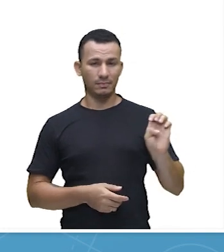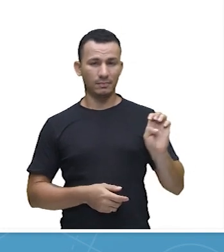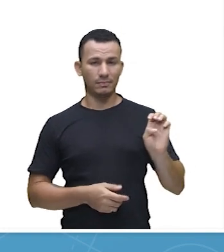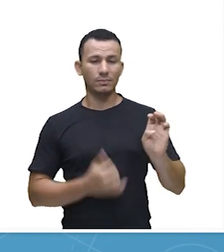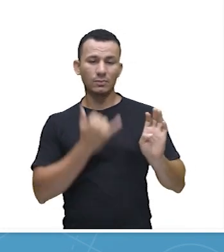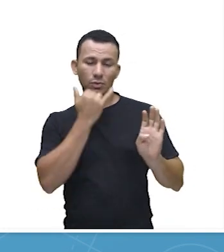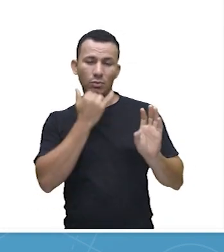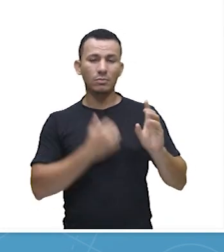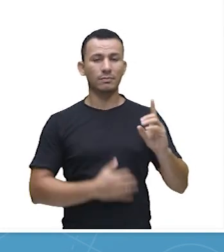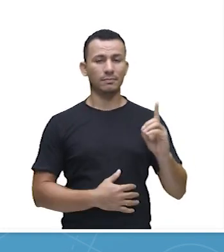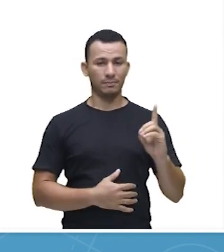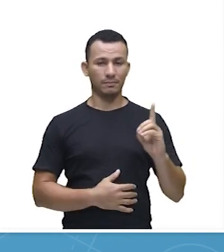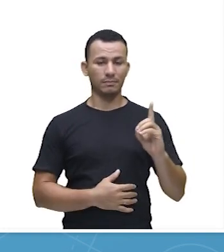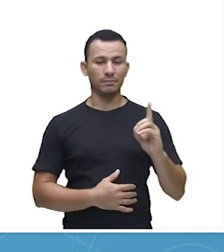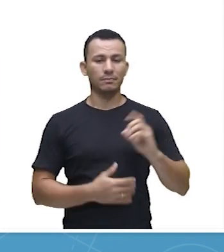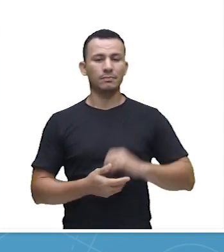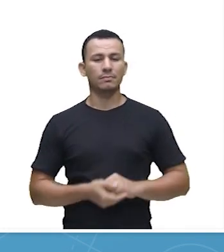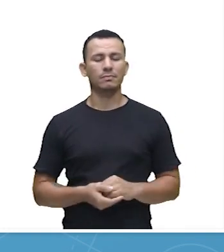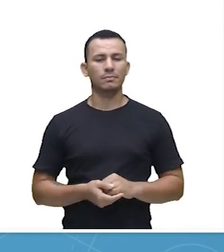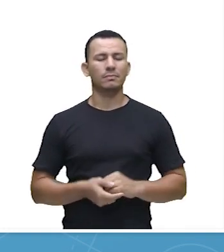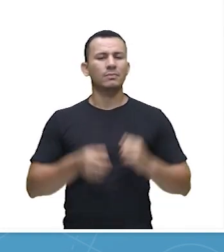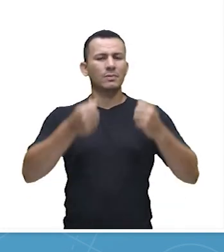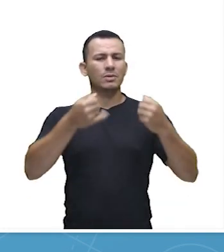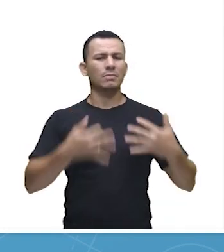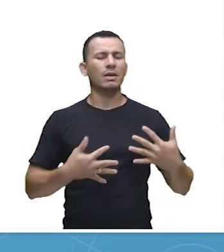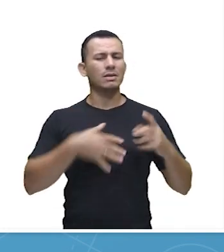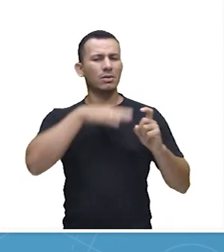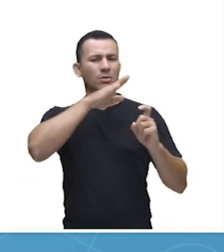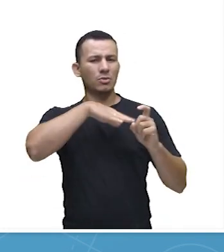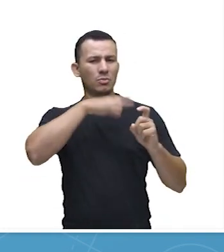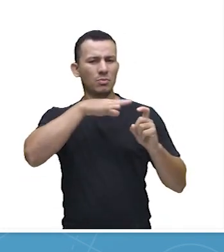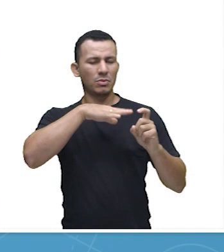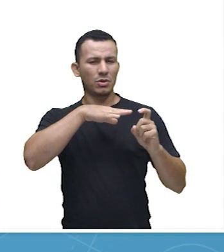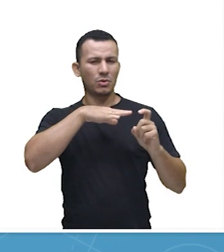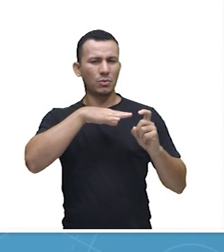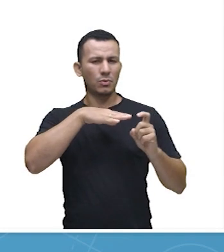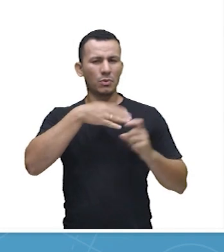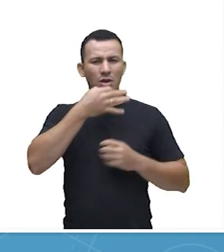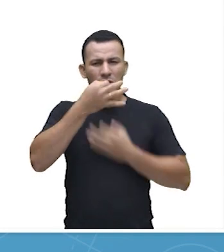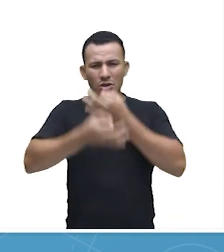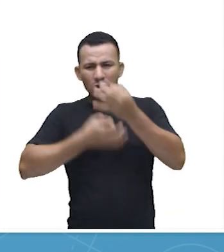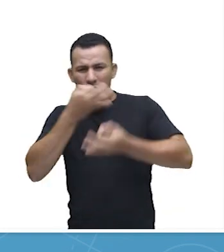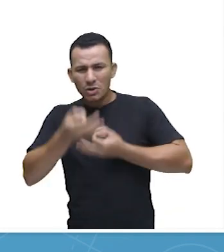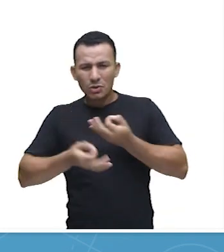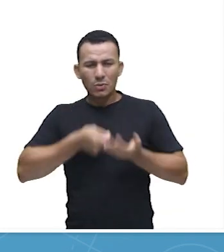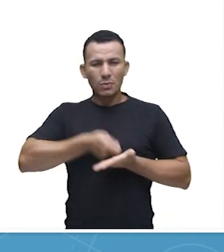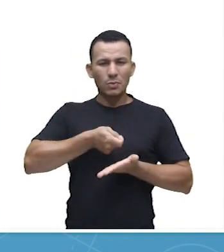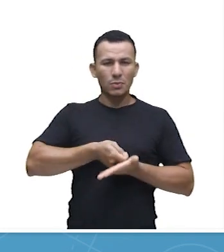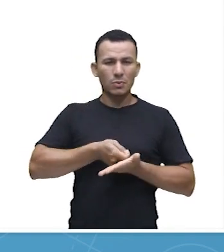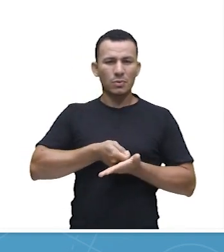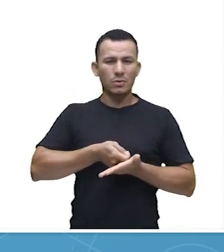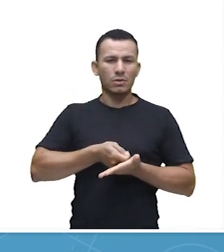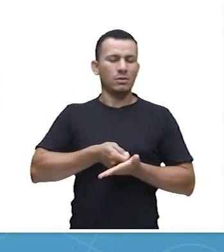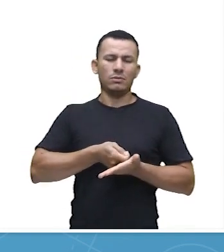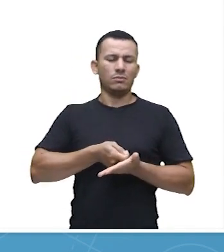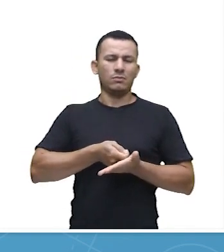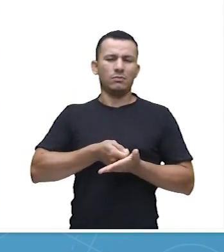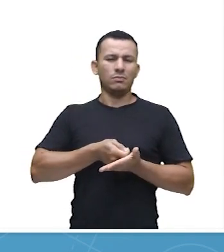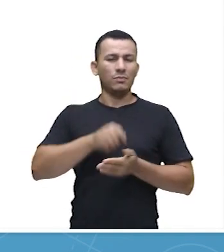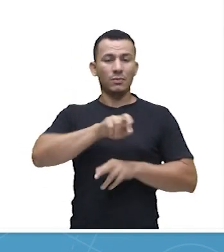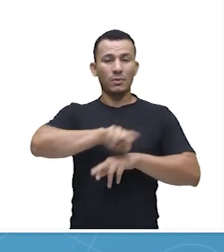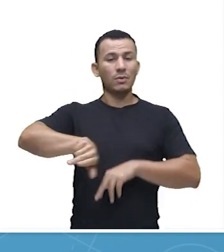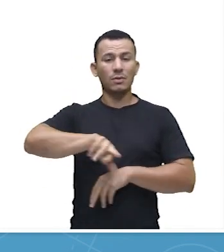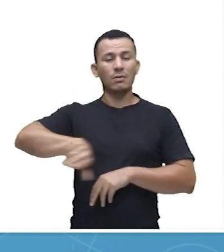D. As explicações místicas constroem-se de maneira autocrítica? De novo, não. Não tem a questão da lógica,